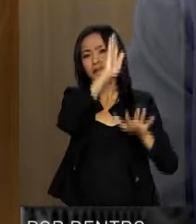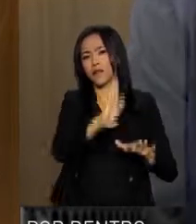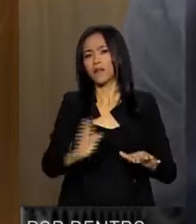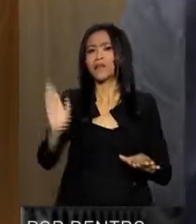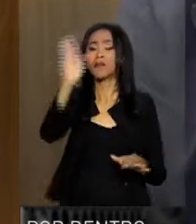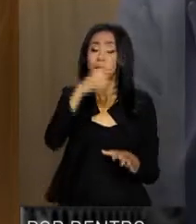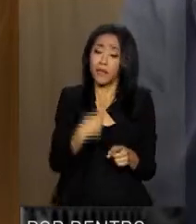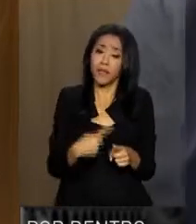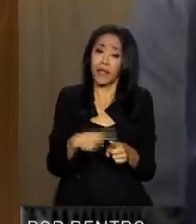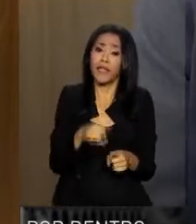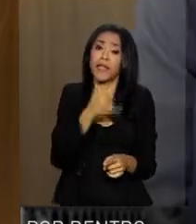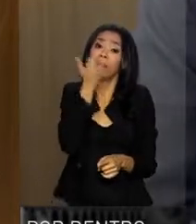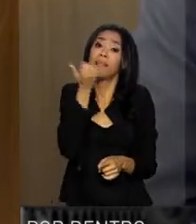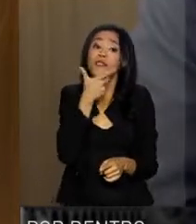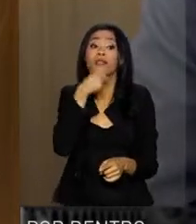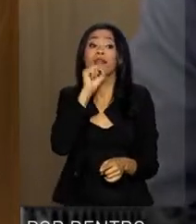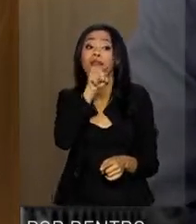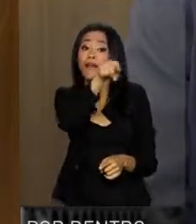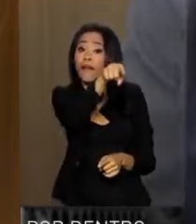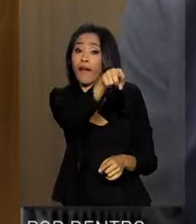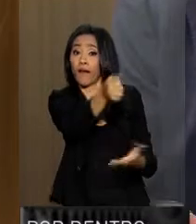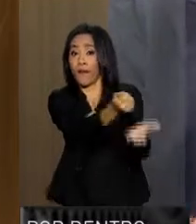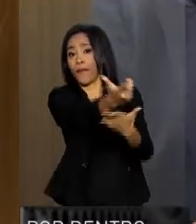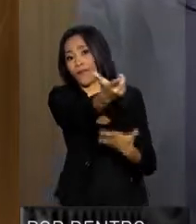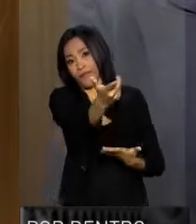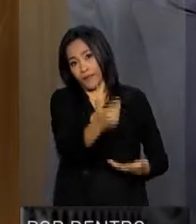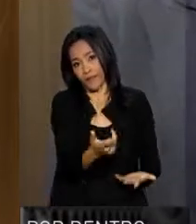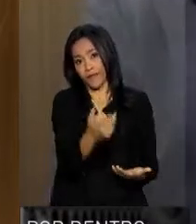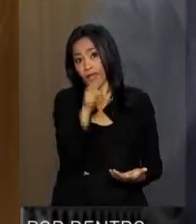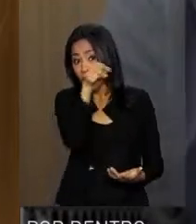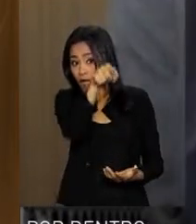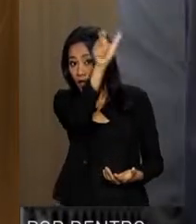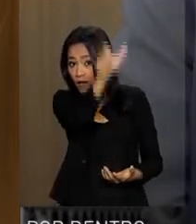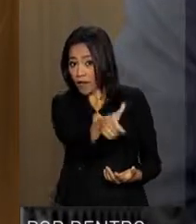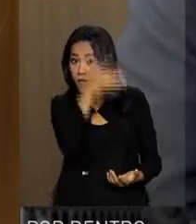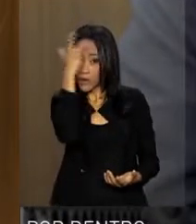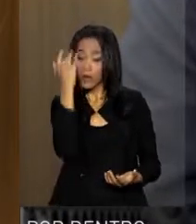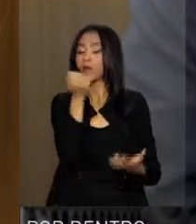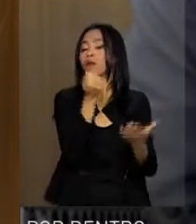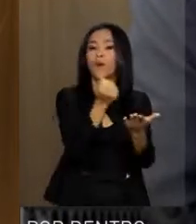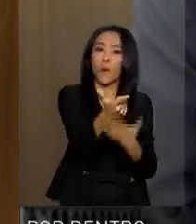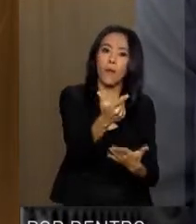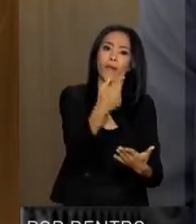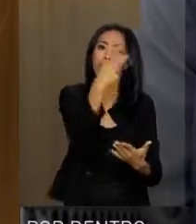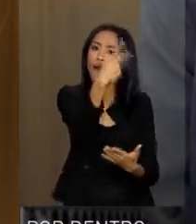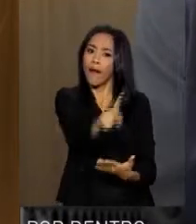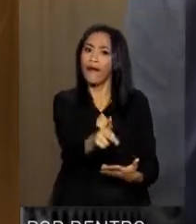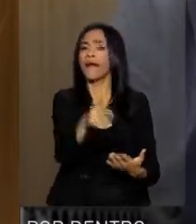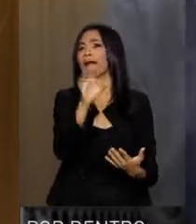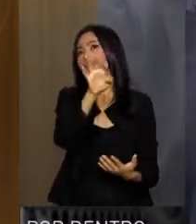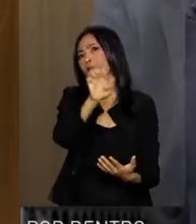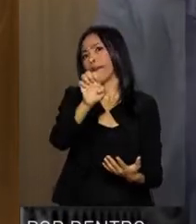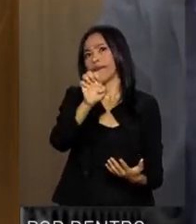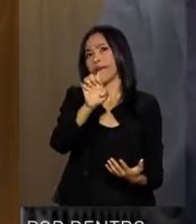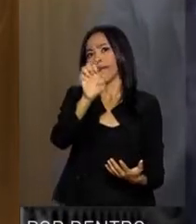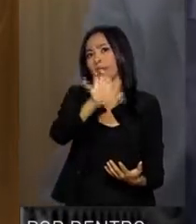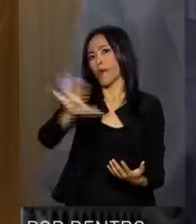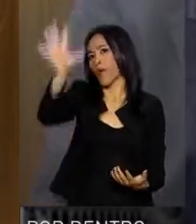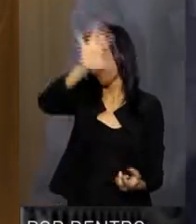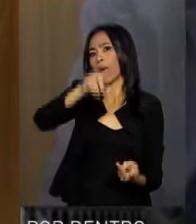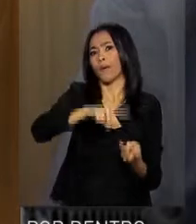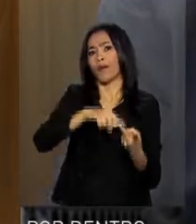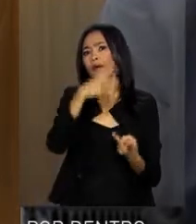consumidor final então o consumidor final muita das vezes ele é da comunidade europeia ele é dos estados